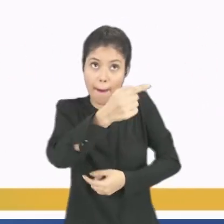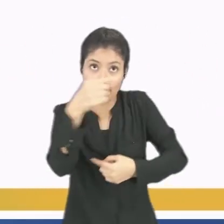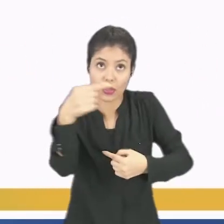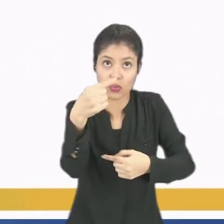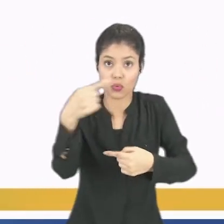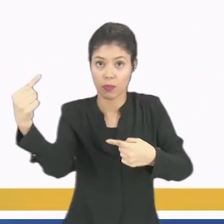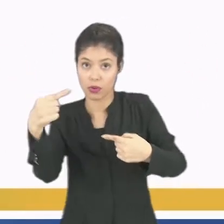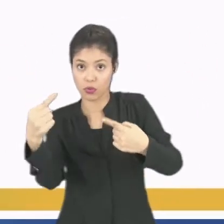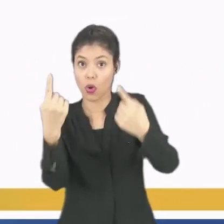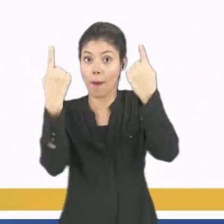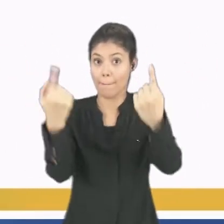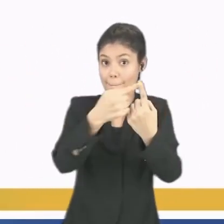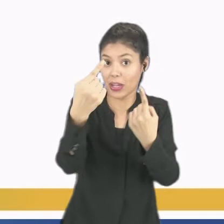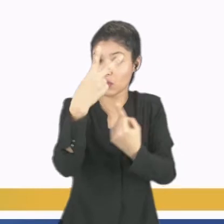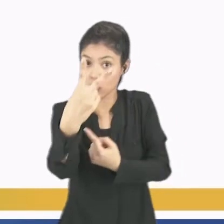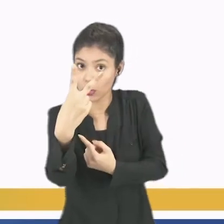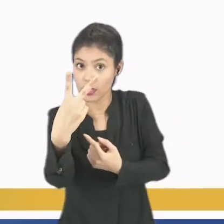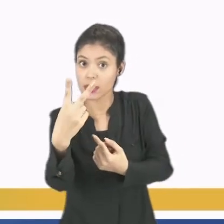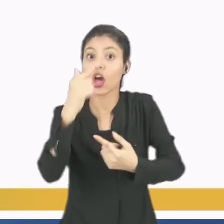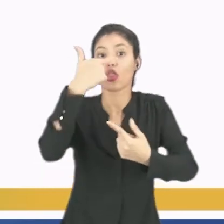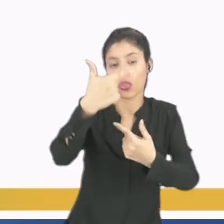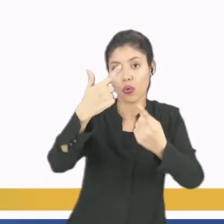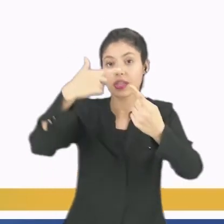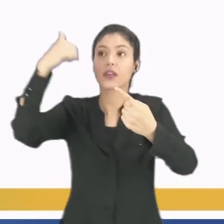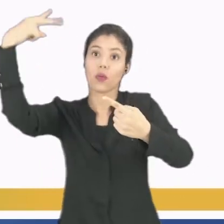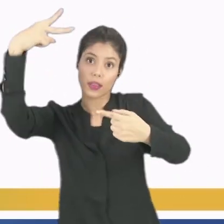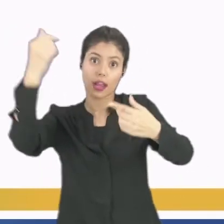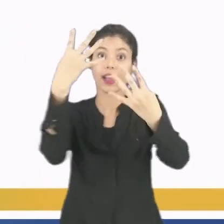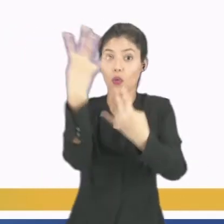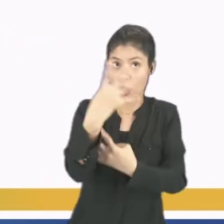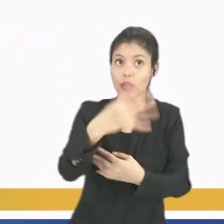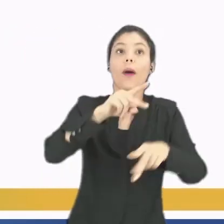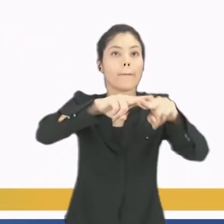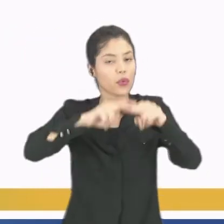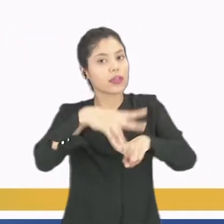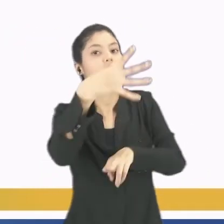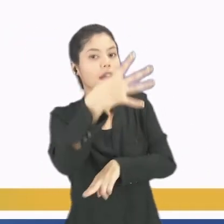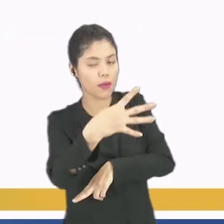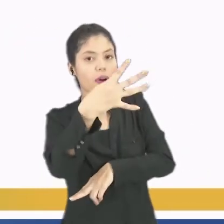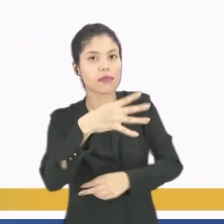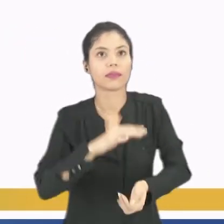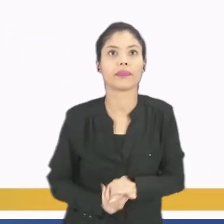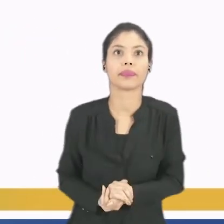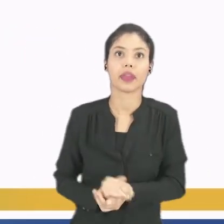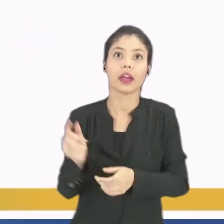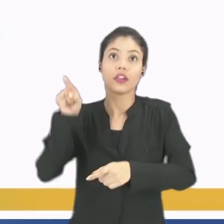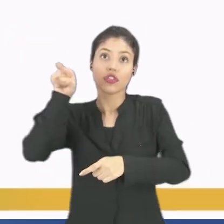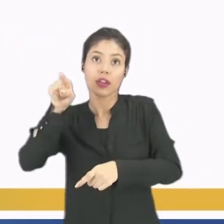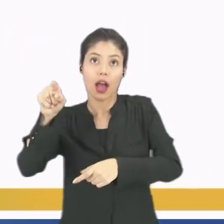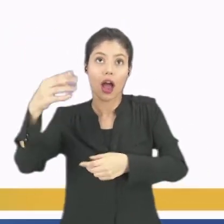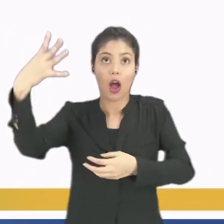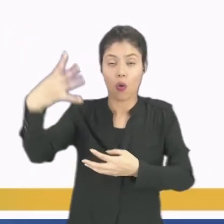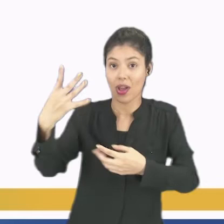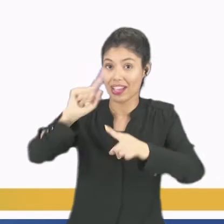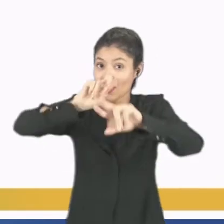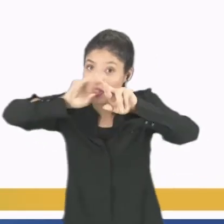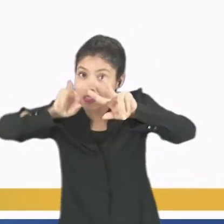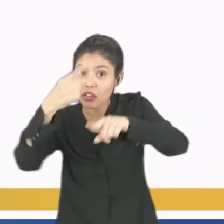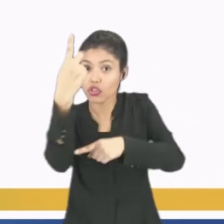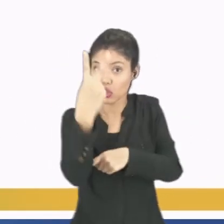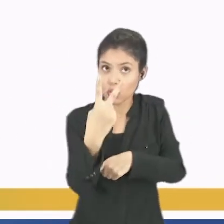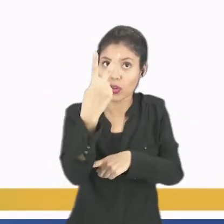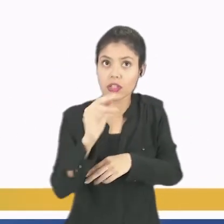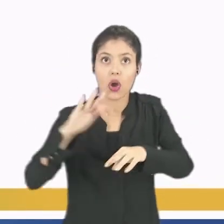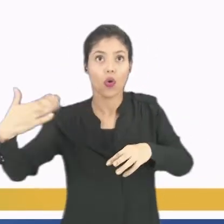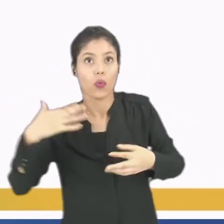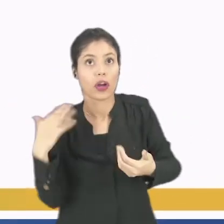1 e menos 1 é menos 2, menos 2 ao quadrado é 4. Por isso que aqui tem 4. Aqui é o quadrado da diferença de dois termos.